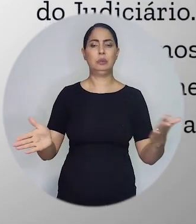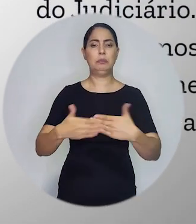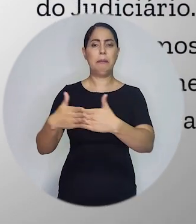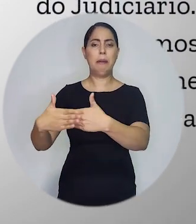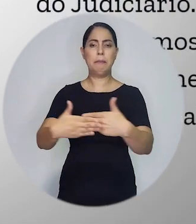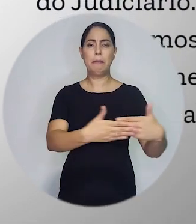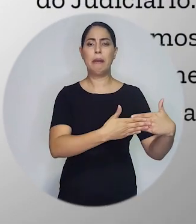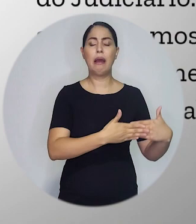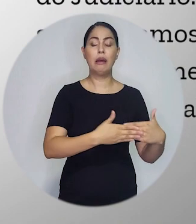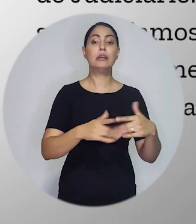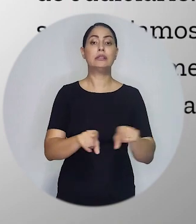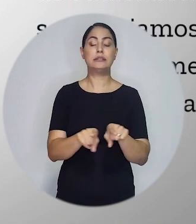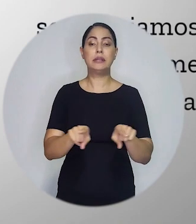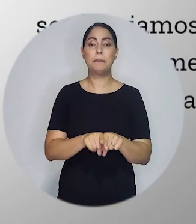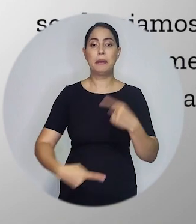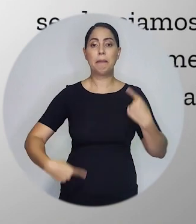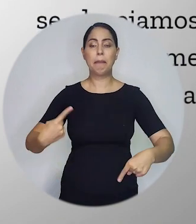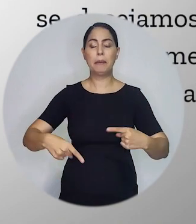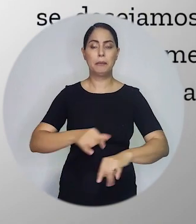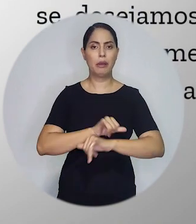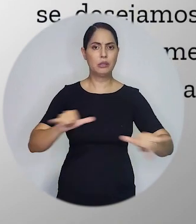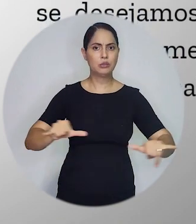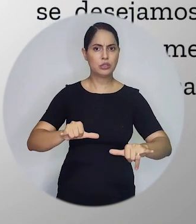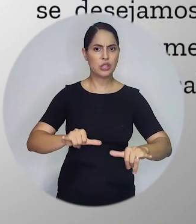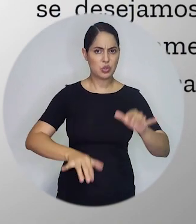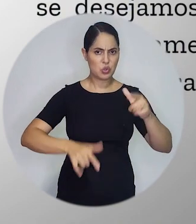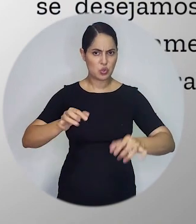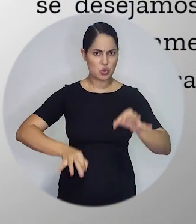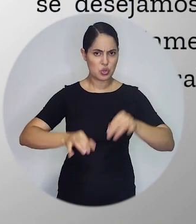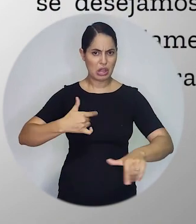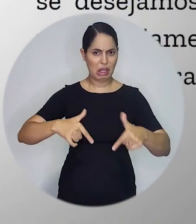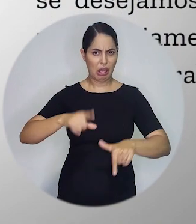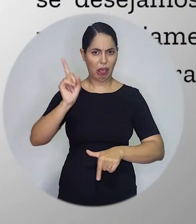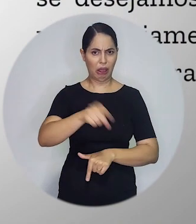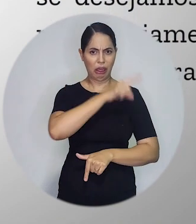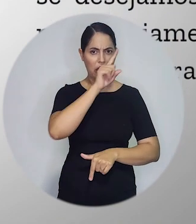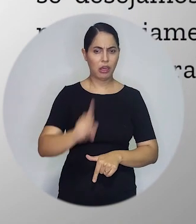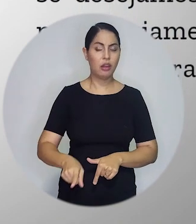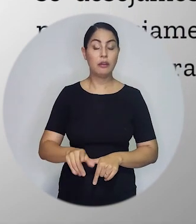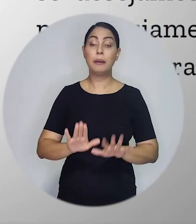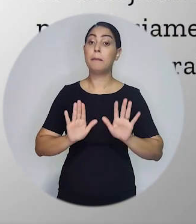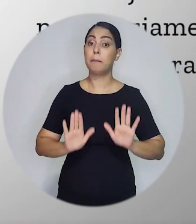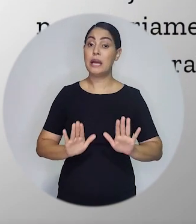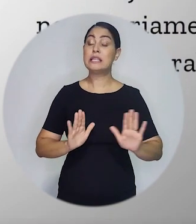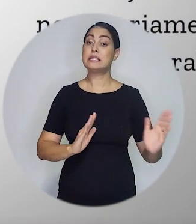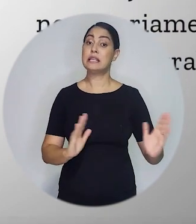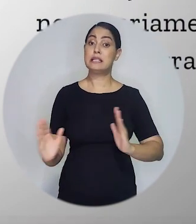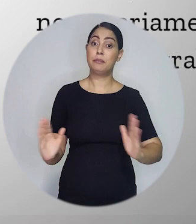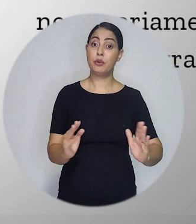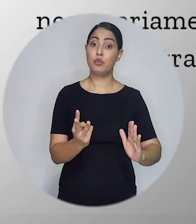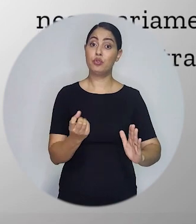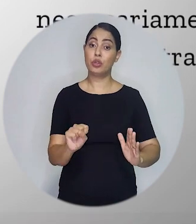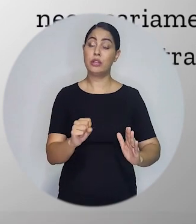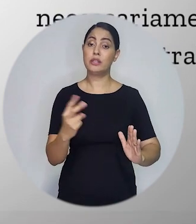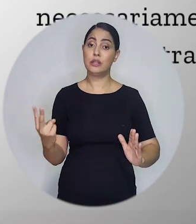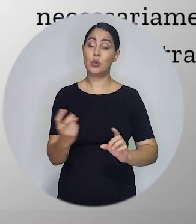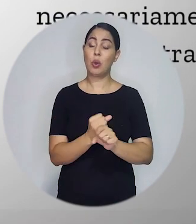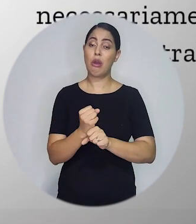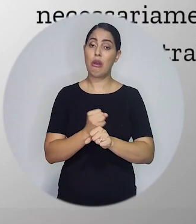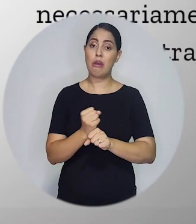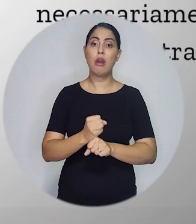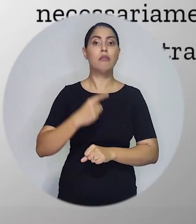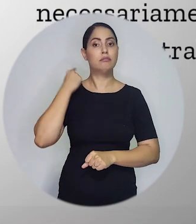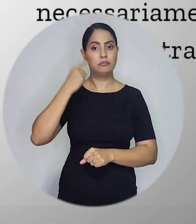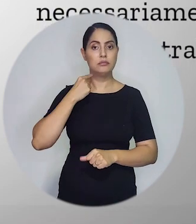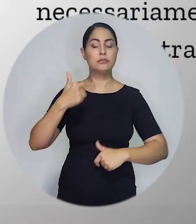varas e, mesmo assim, viu crescer um debate sobre sua extinção. Em todos esses momentos, advogados e advogadas